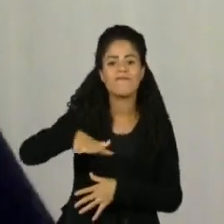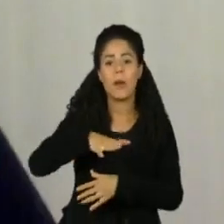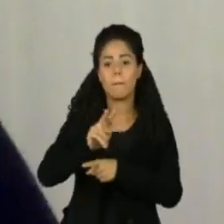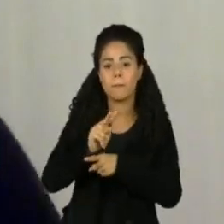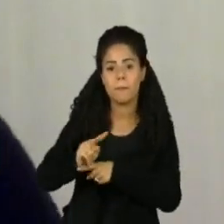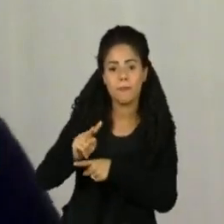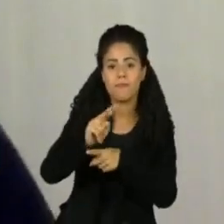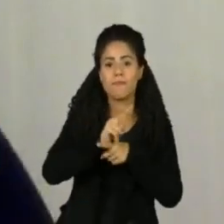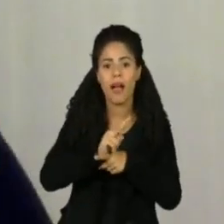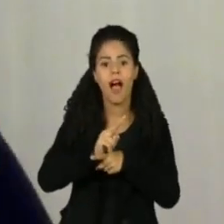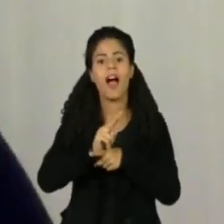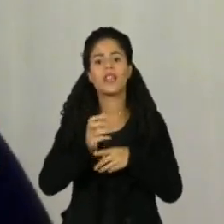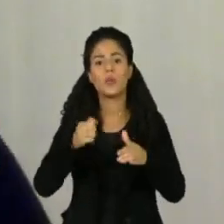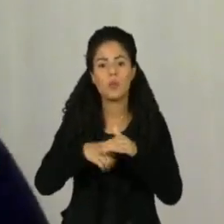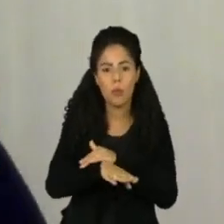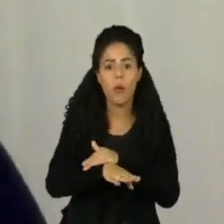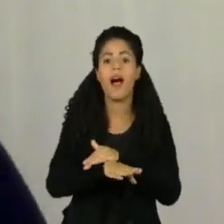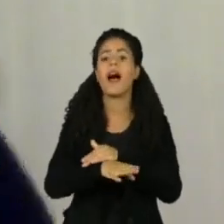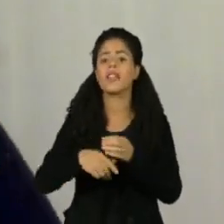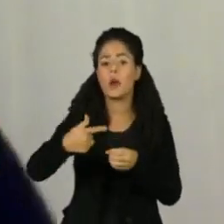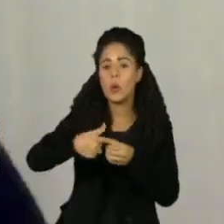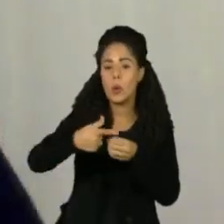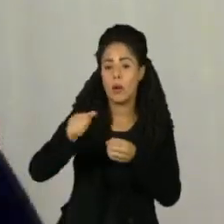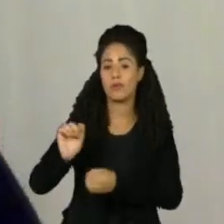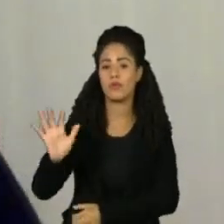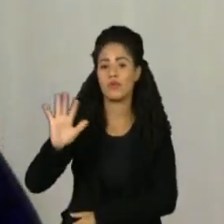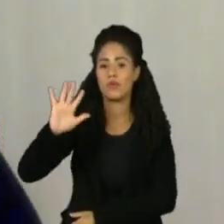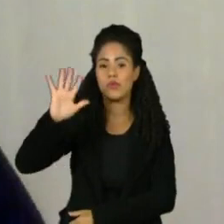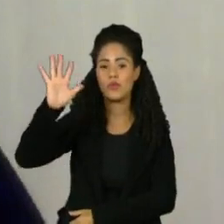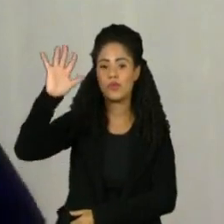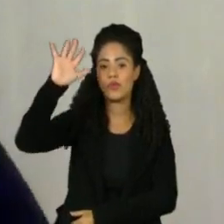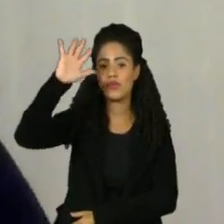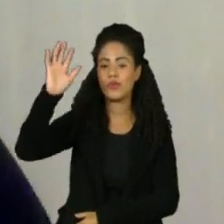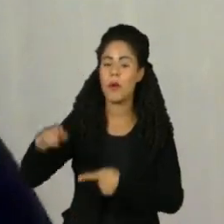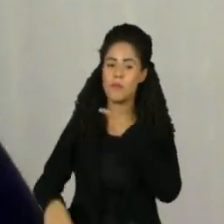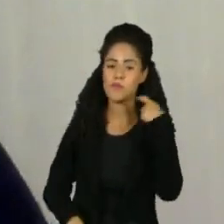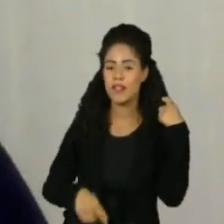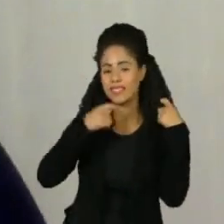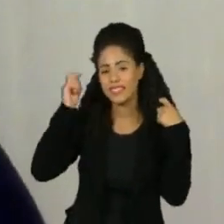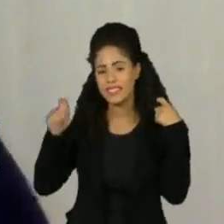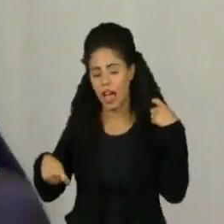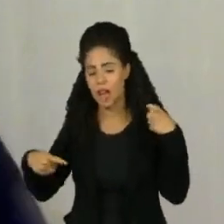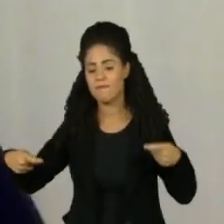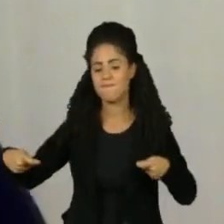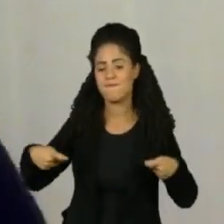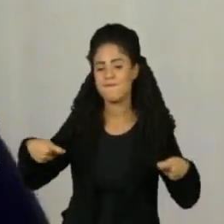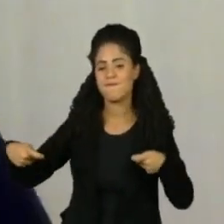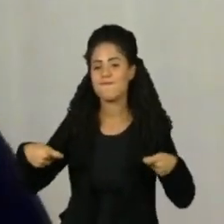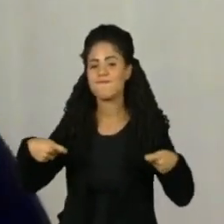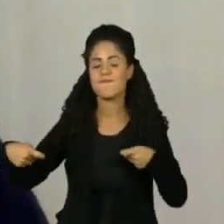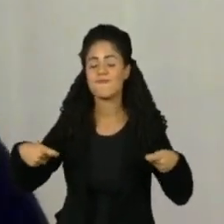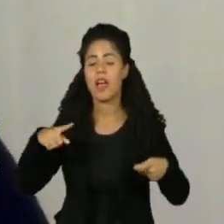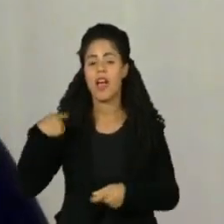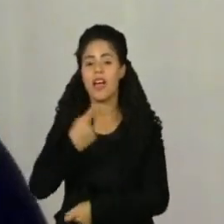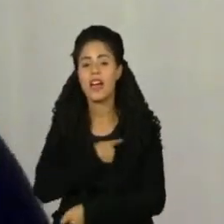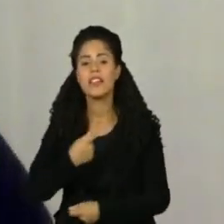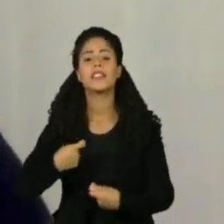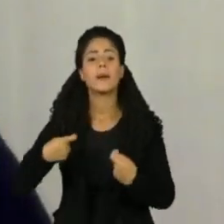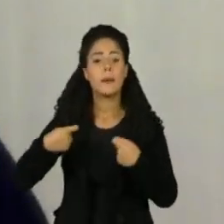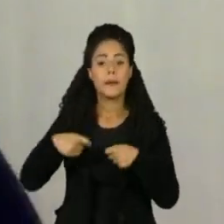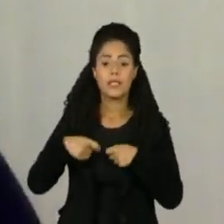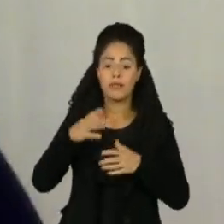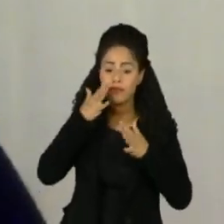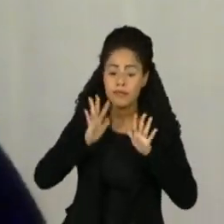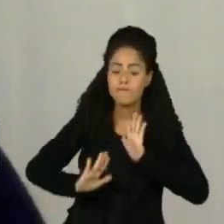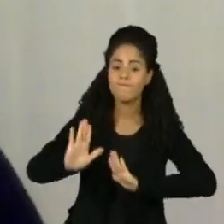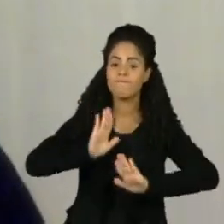potencial materialização da invasão da Ucrânia pela Rússia, porque aí teríamos retaliações